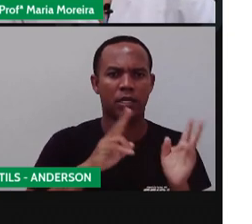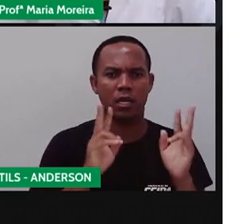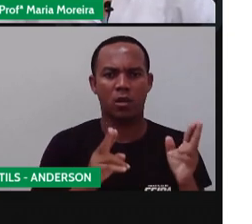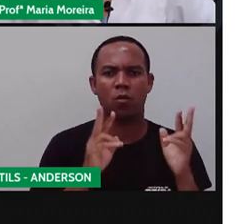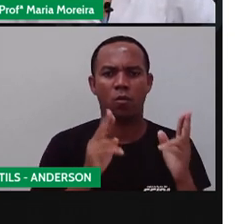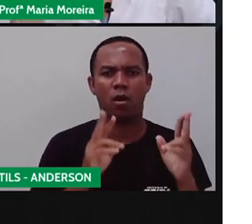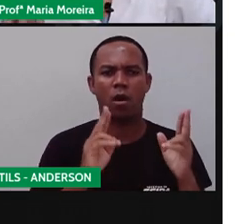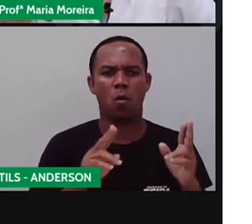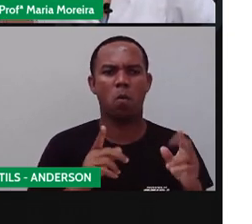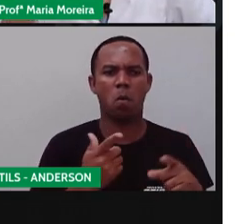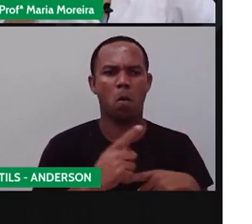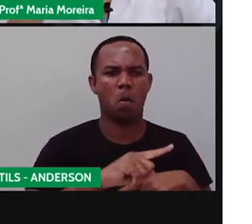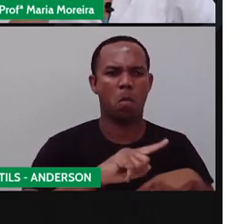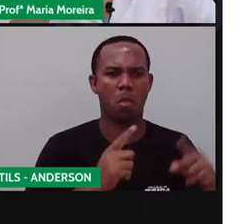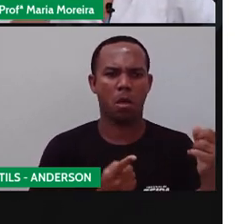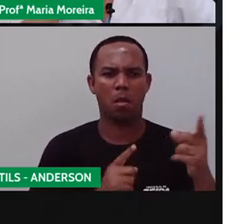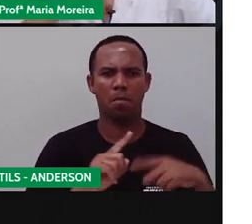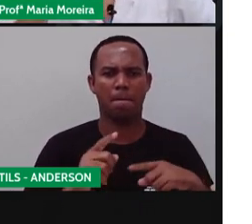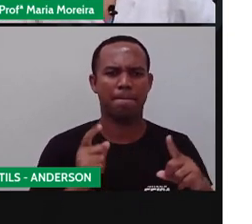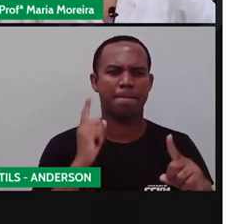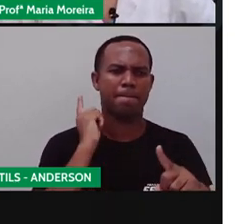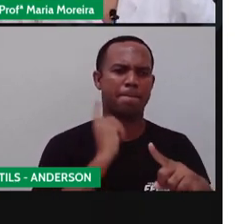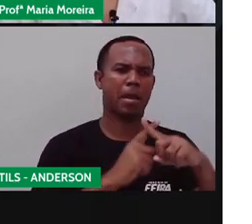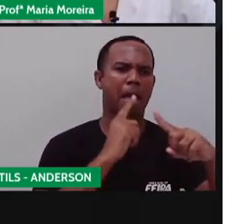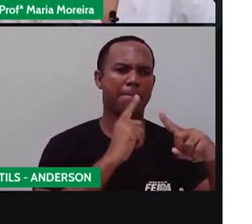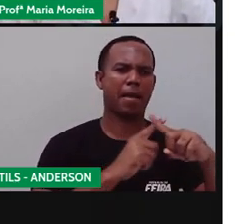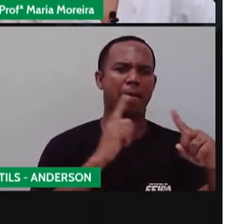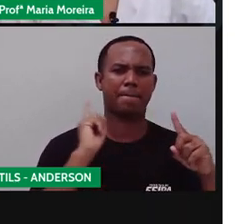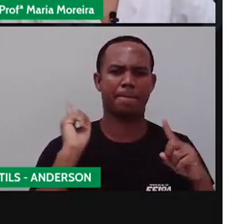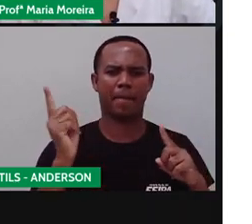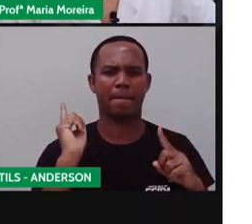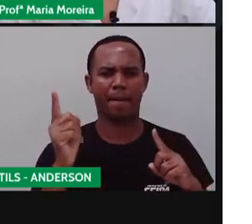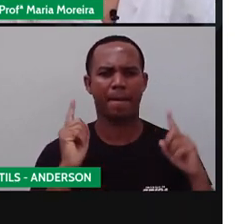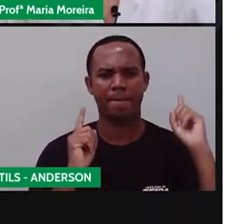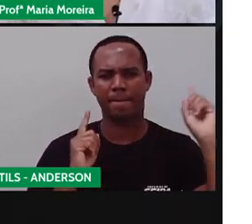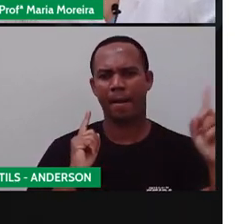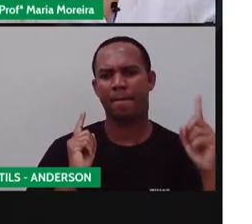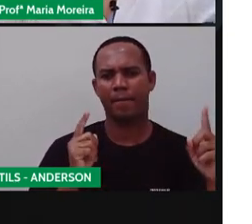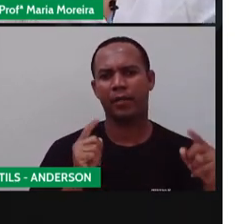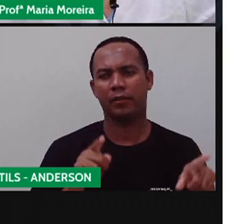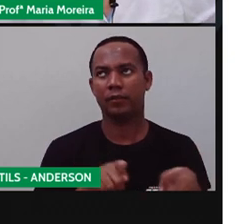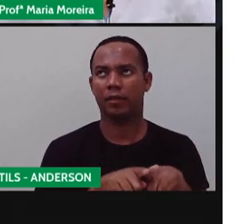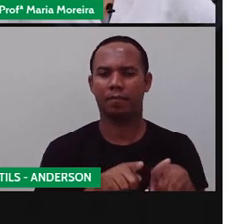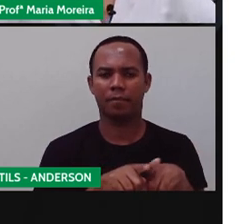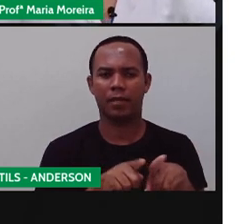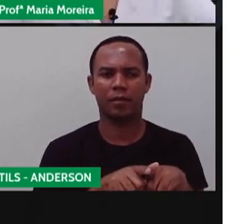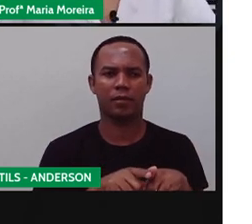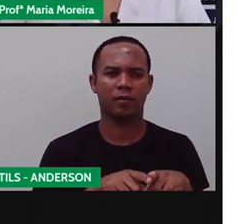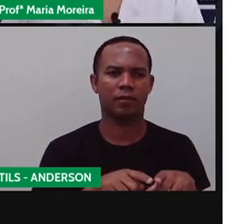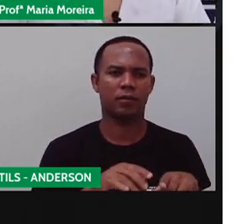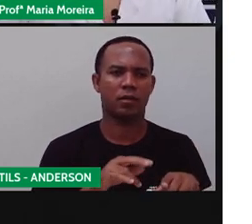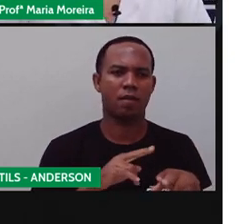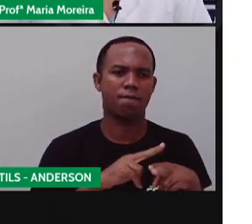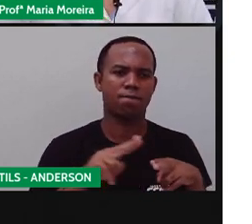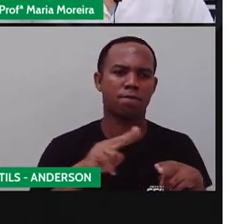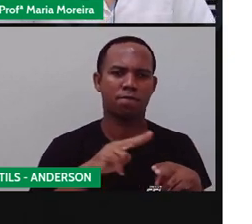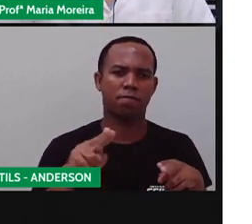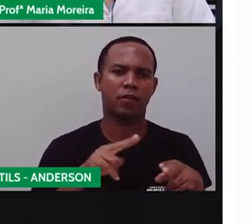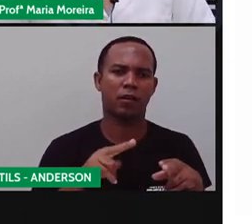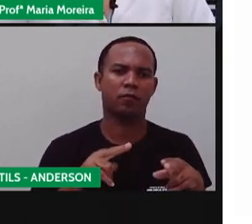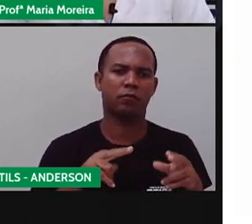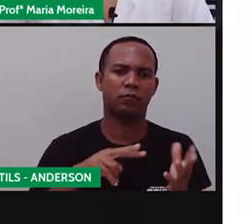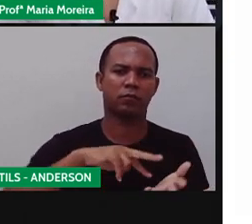tribal. Inclusive, é possível encontrar vídeos do maculelê com a espécie de facão, tá?